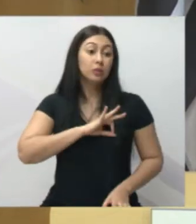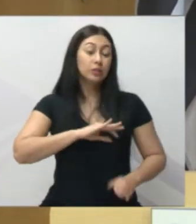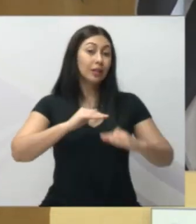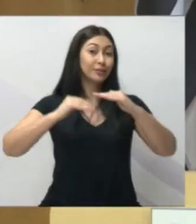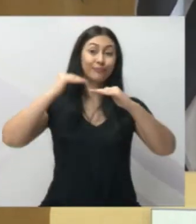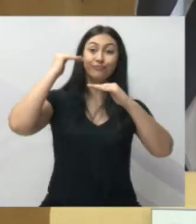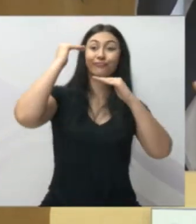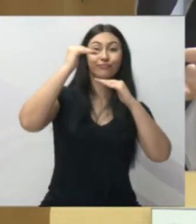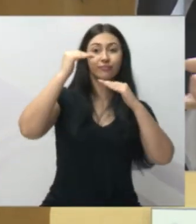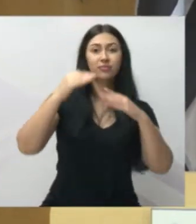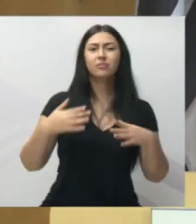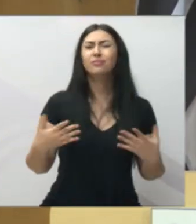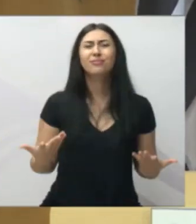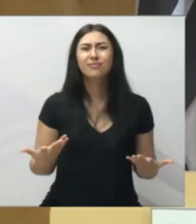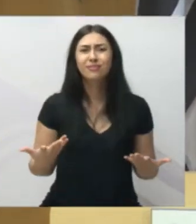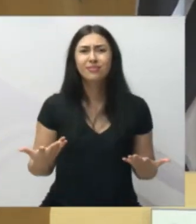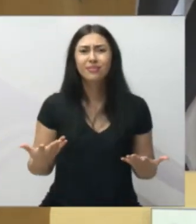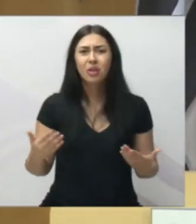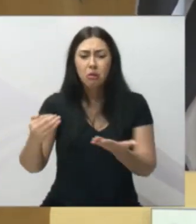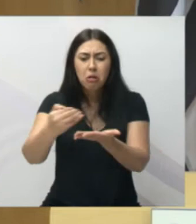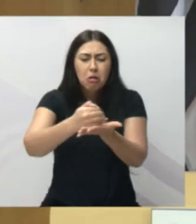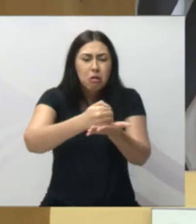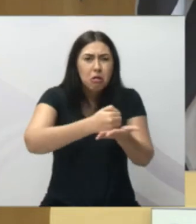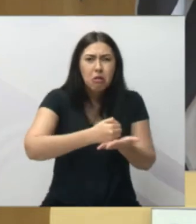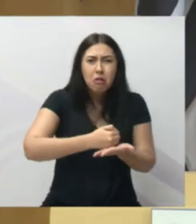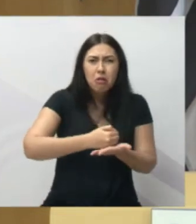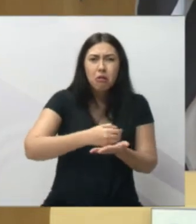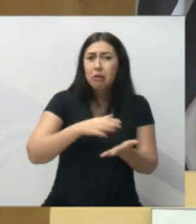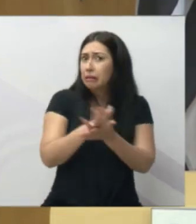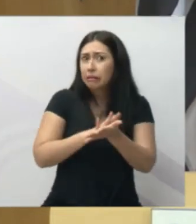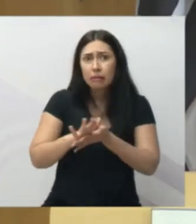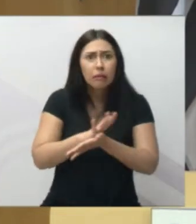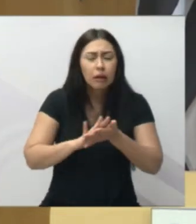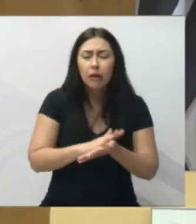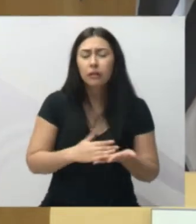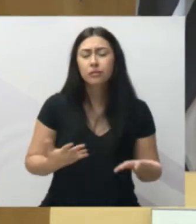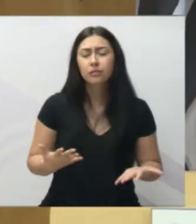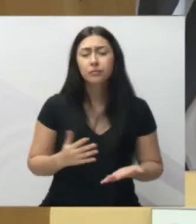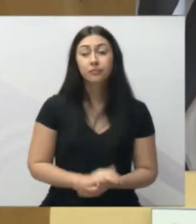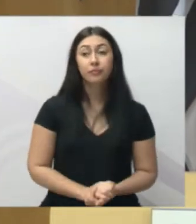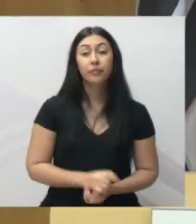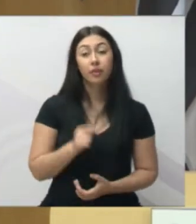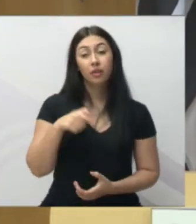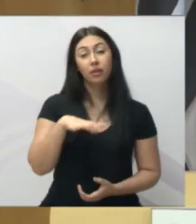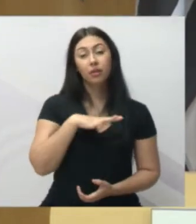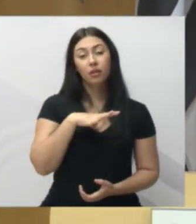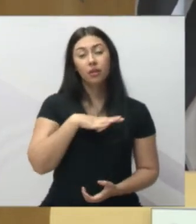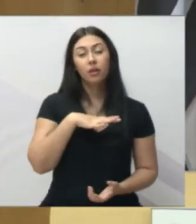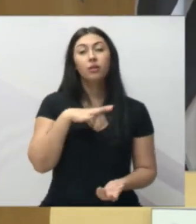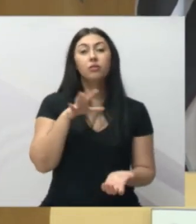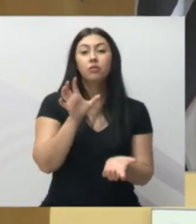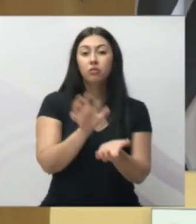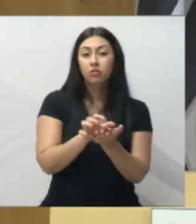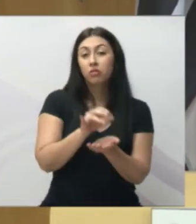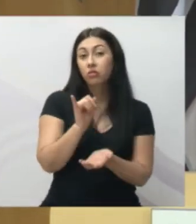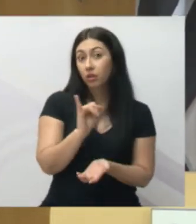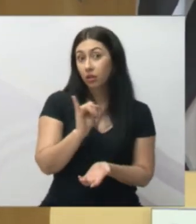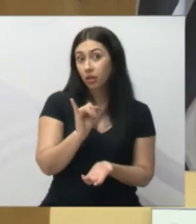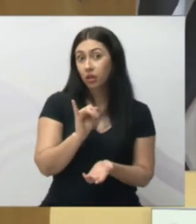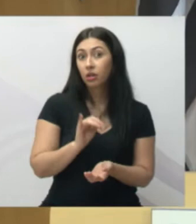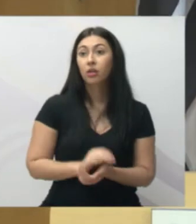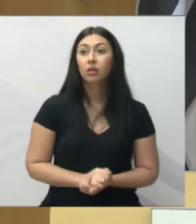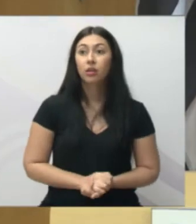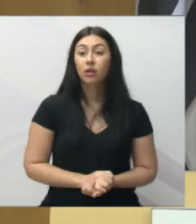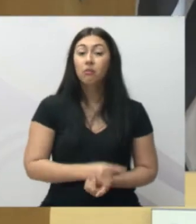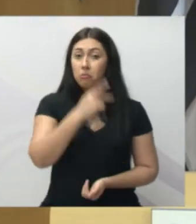Quer dizer que, então não teve economia de nada, certo? E aqui, na cidade de Jacareí, realmente, os promotores